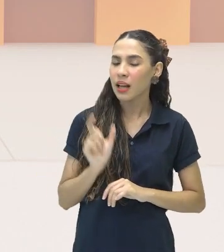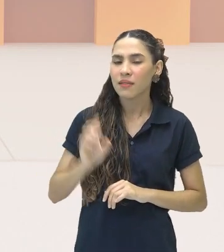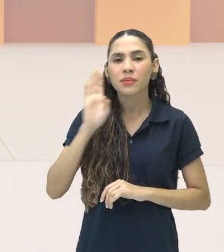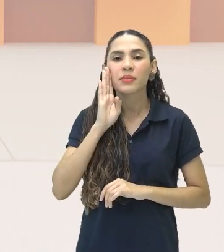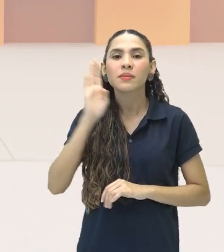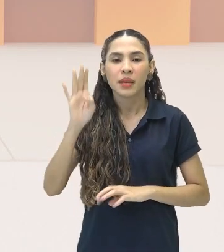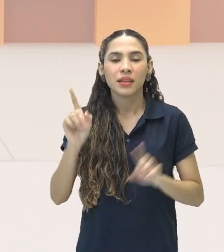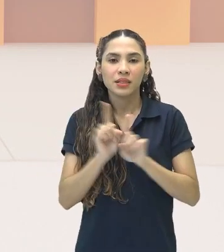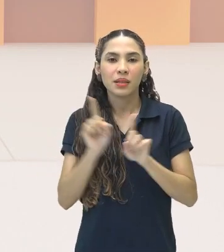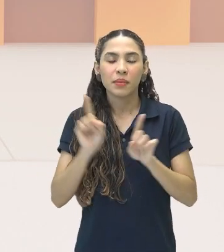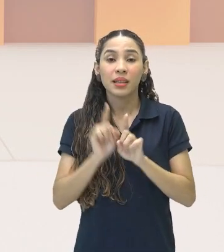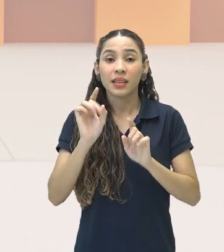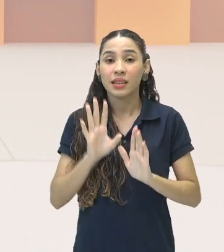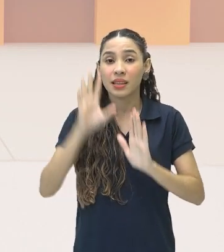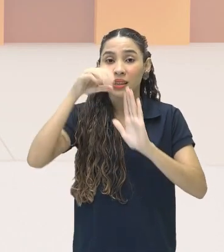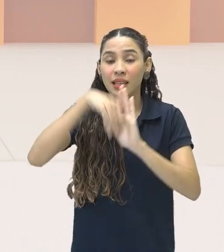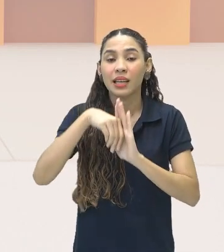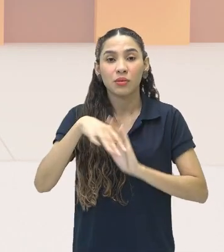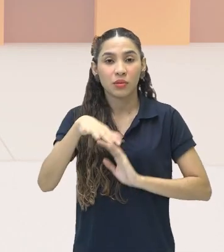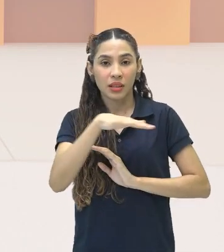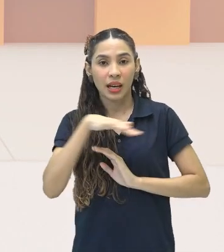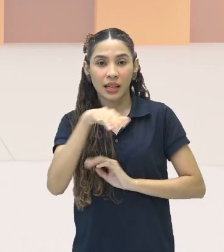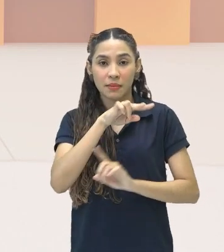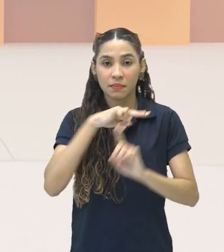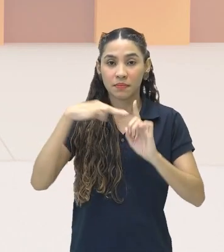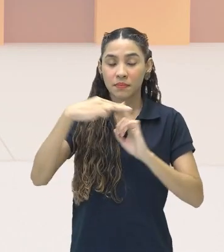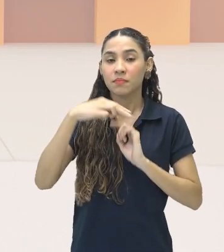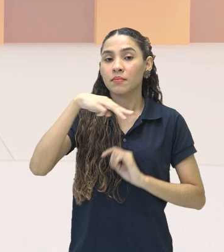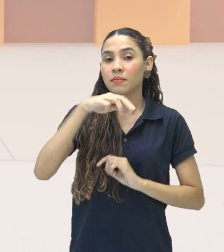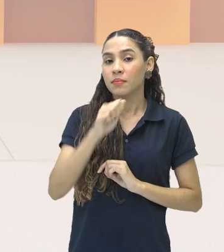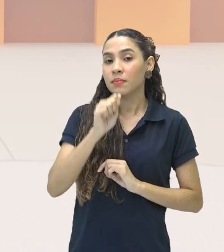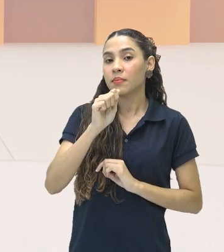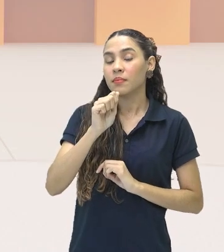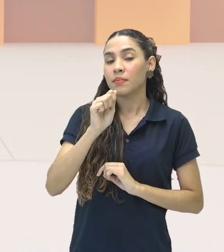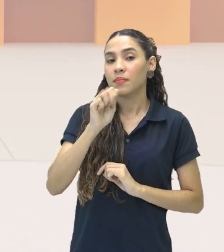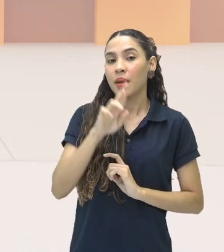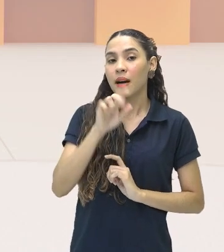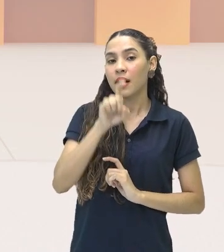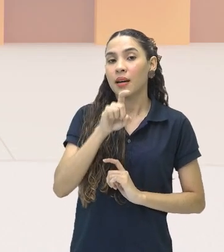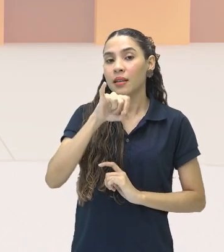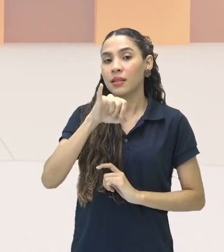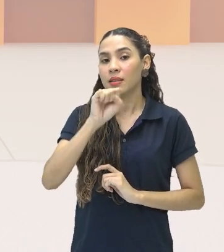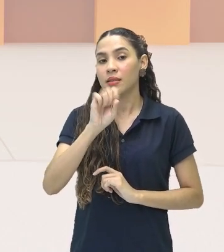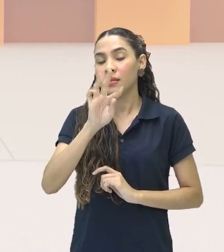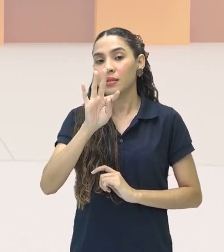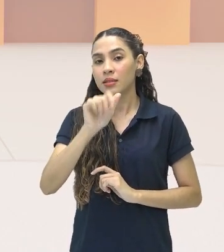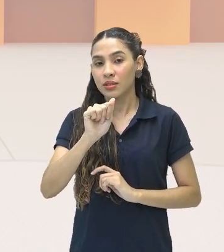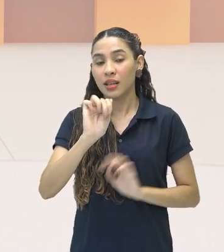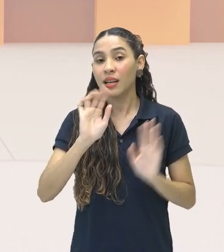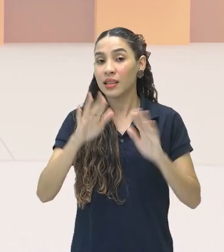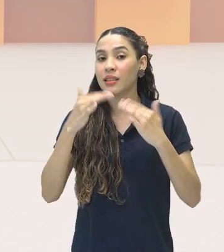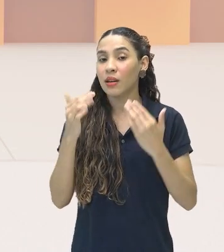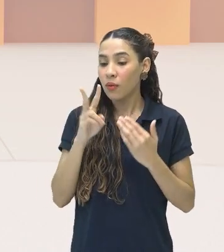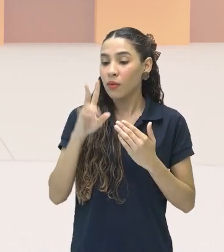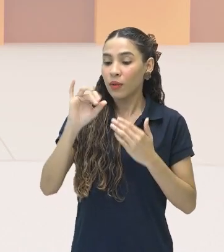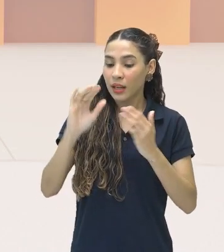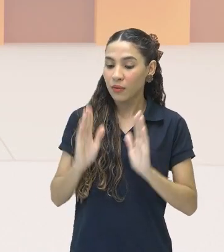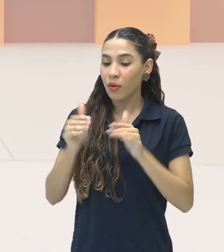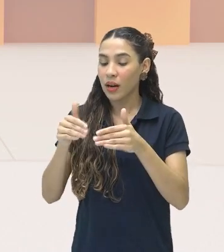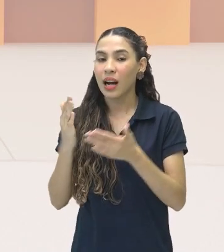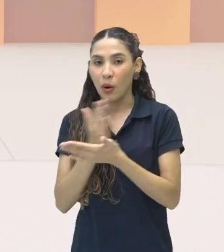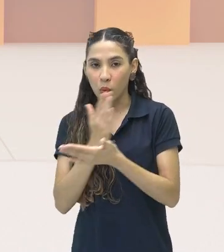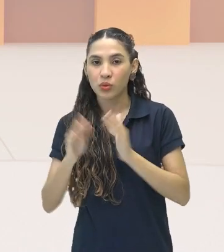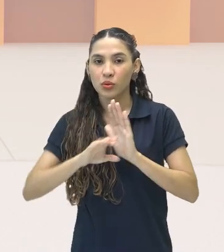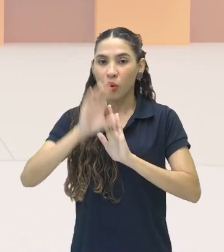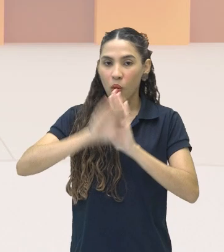chaves, dentro da concepção marxista, né? E aí a gente vai, então, trabalhar esses